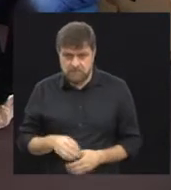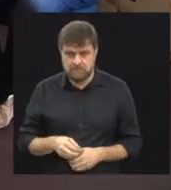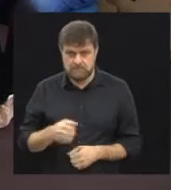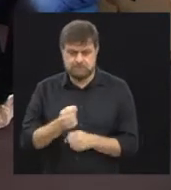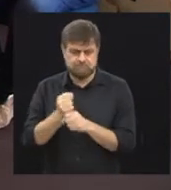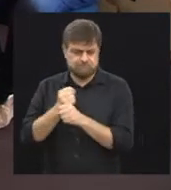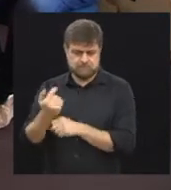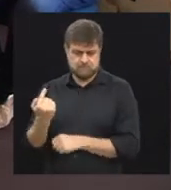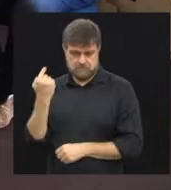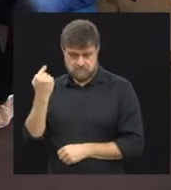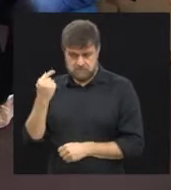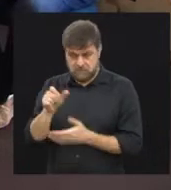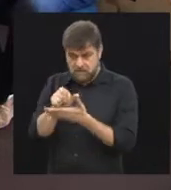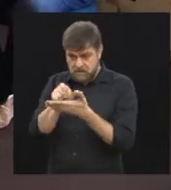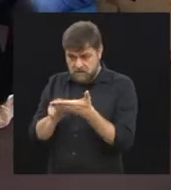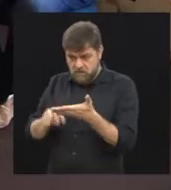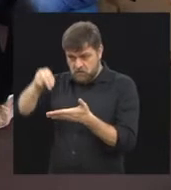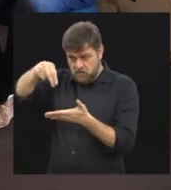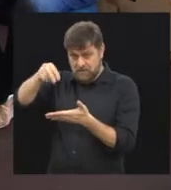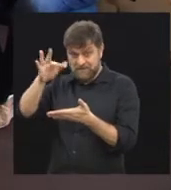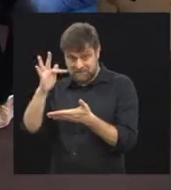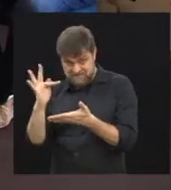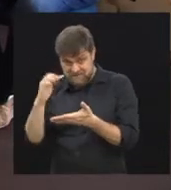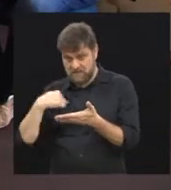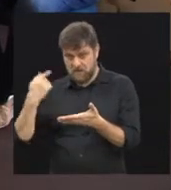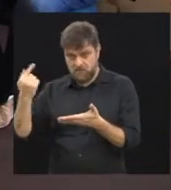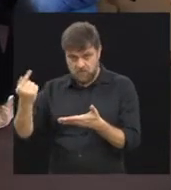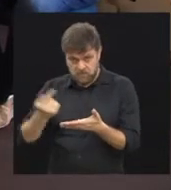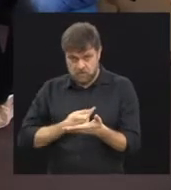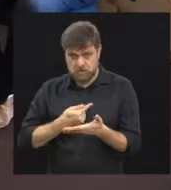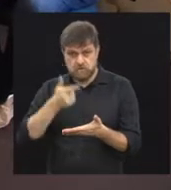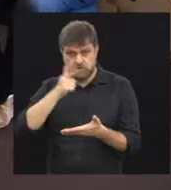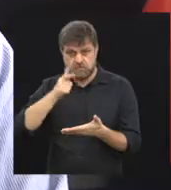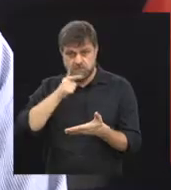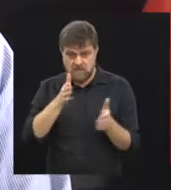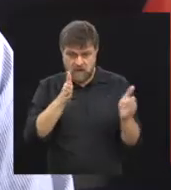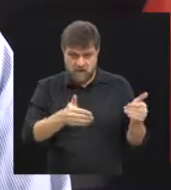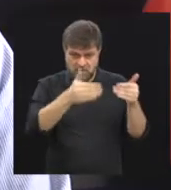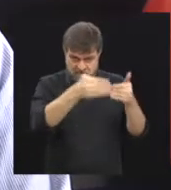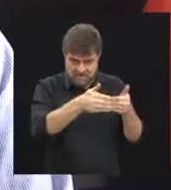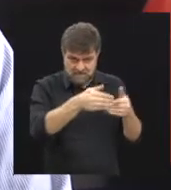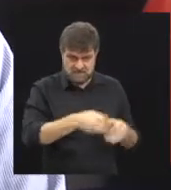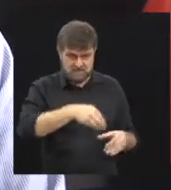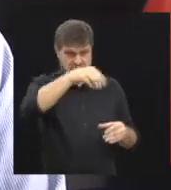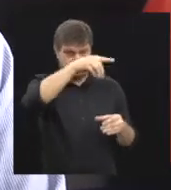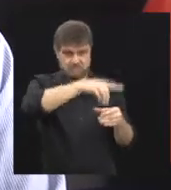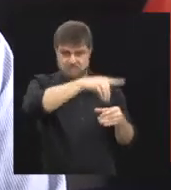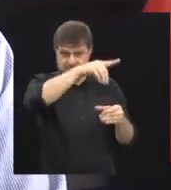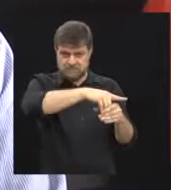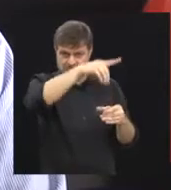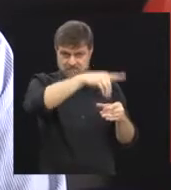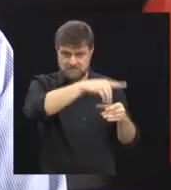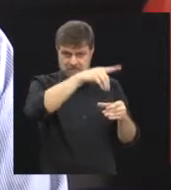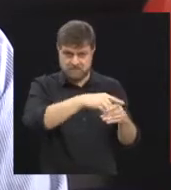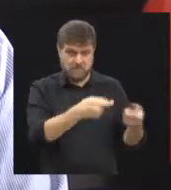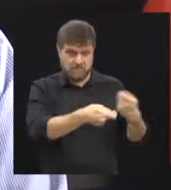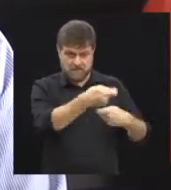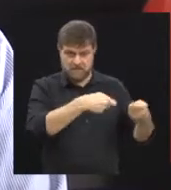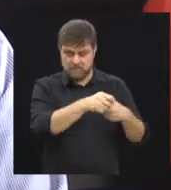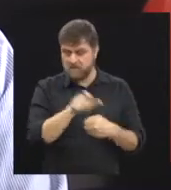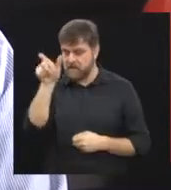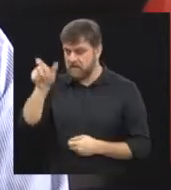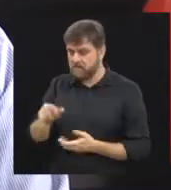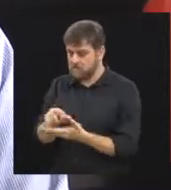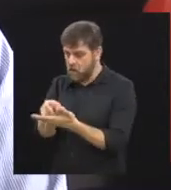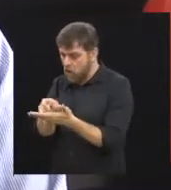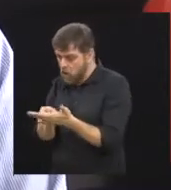No passado, a nota fiscal paulista, nós distribuíamos umas caixinhas, né, umas urnas no comércio, e